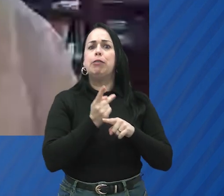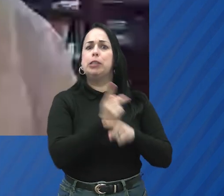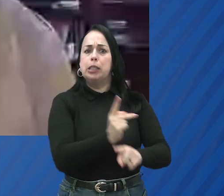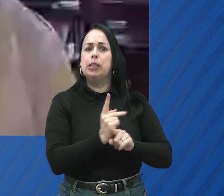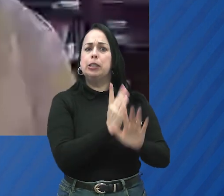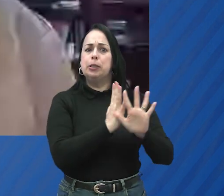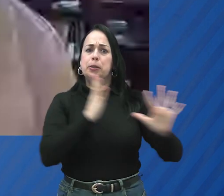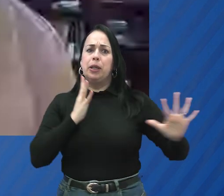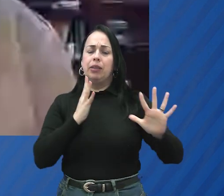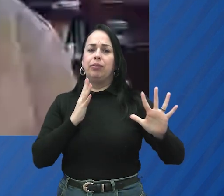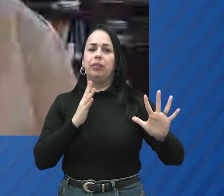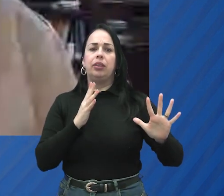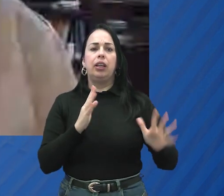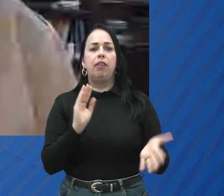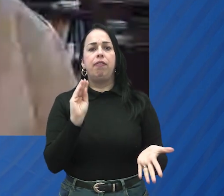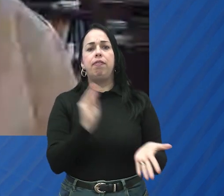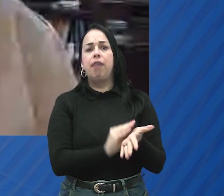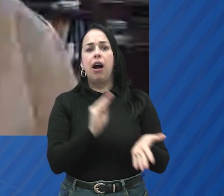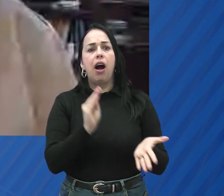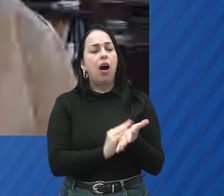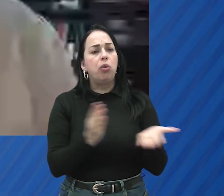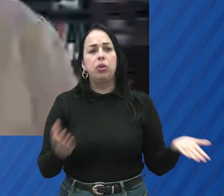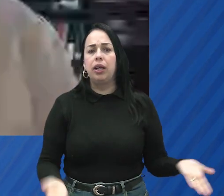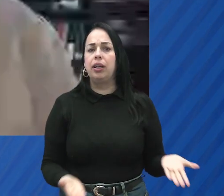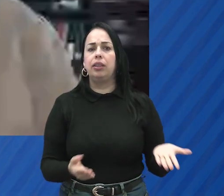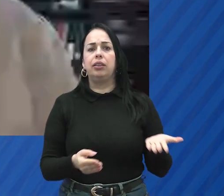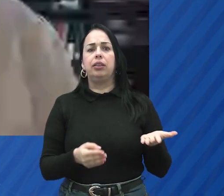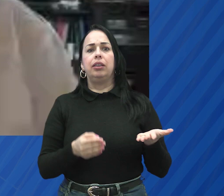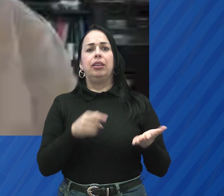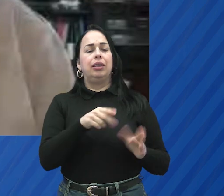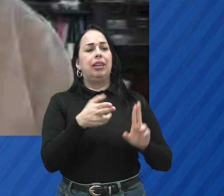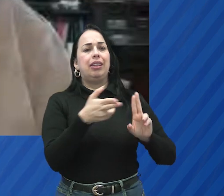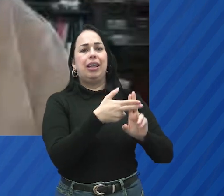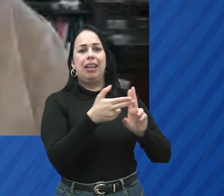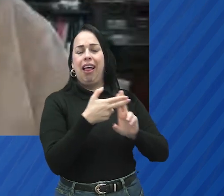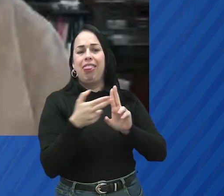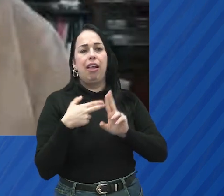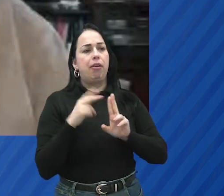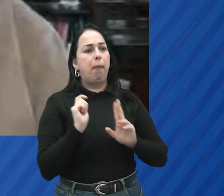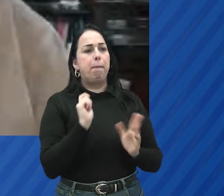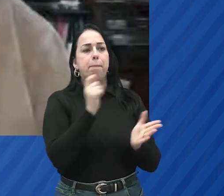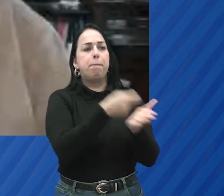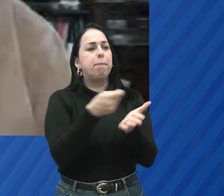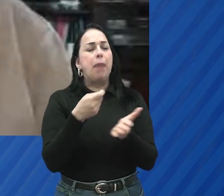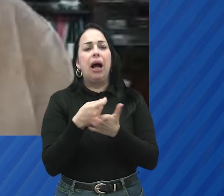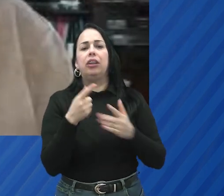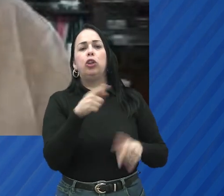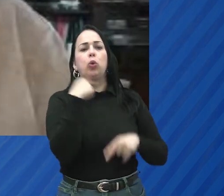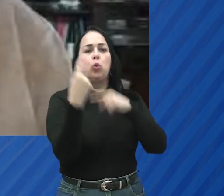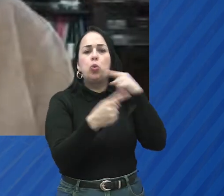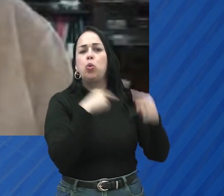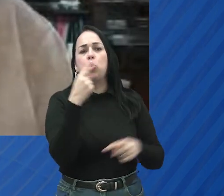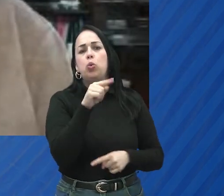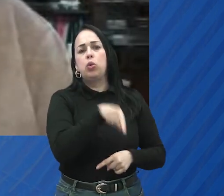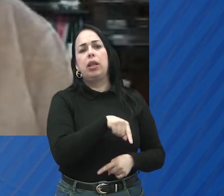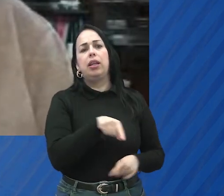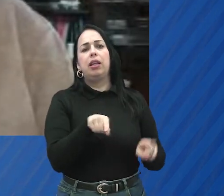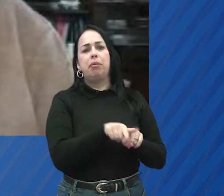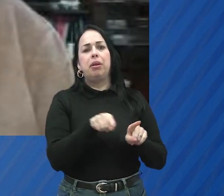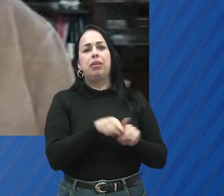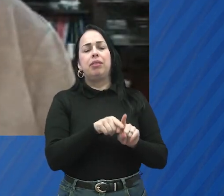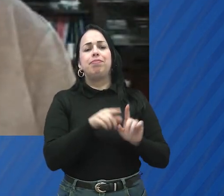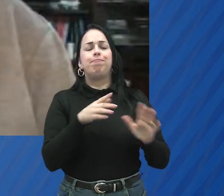e a oferta, devido à incapacidade do SUS de financiar essas ações, é uma